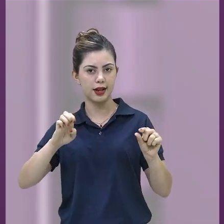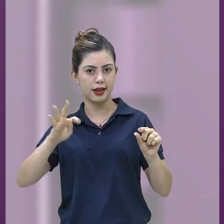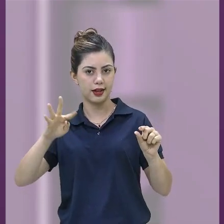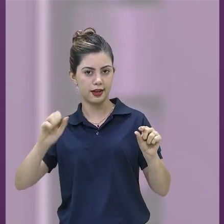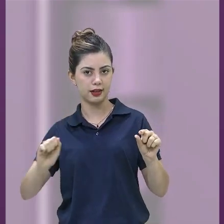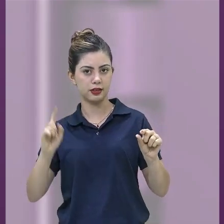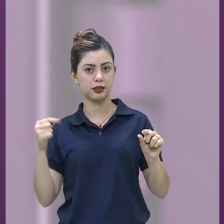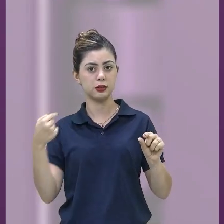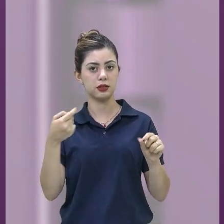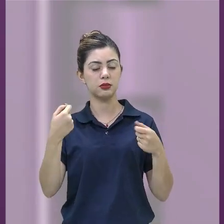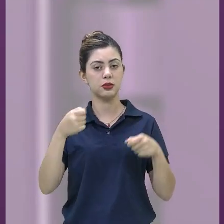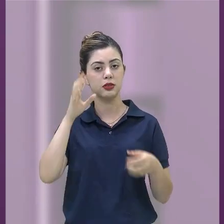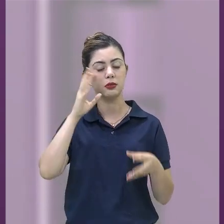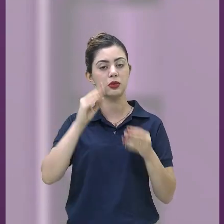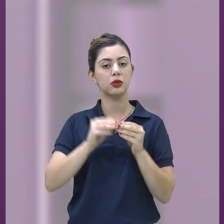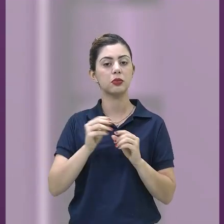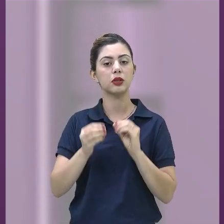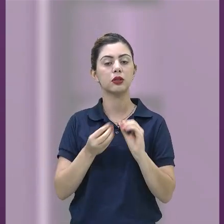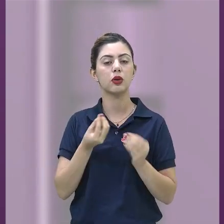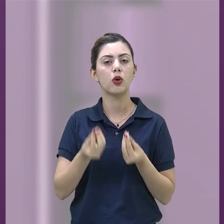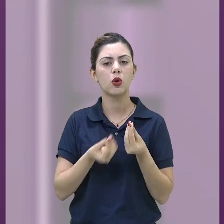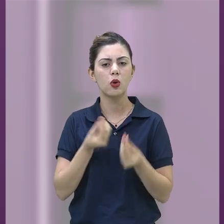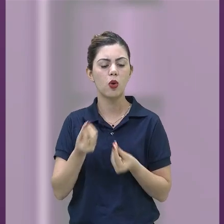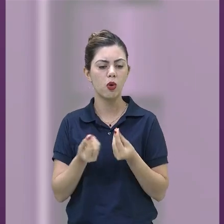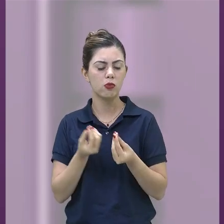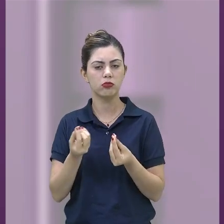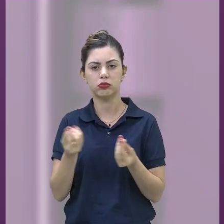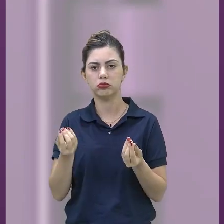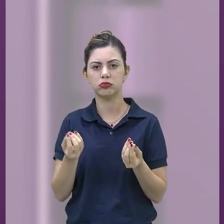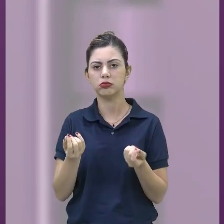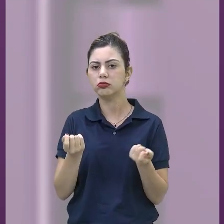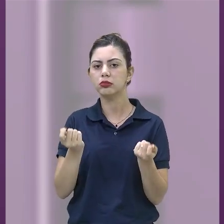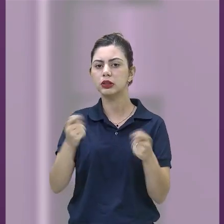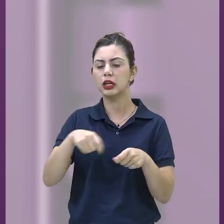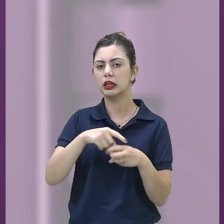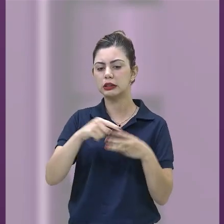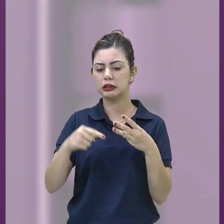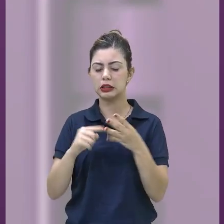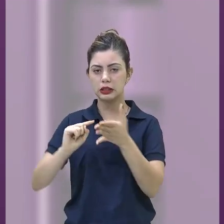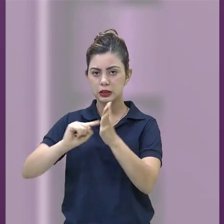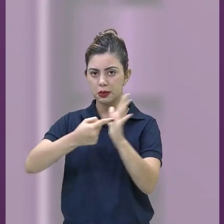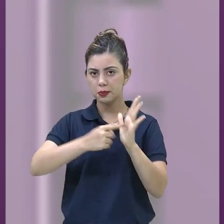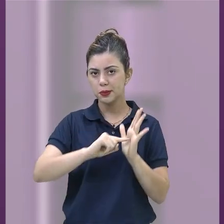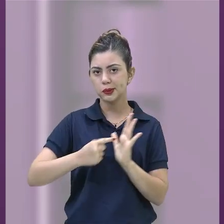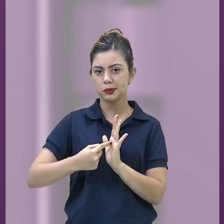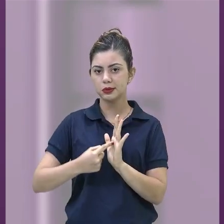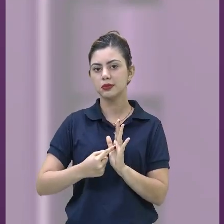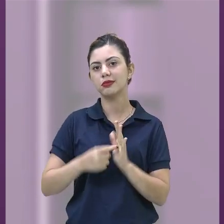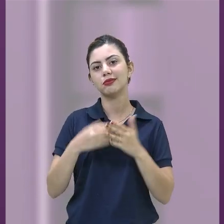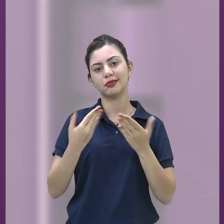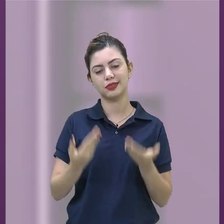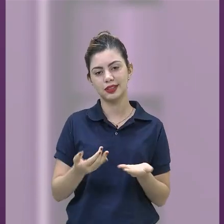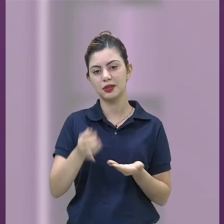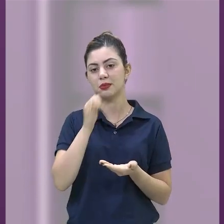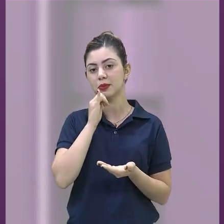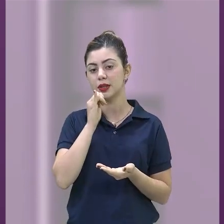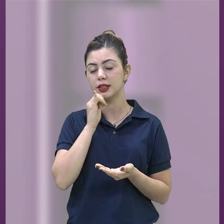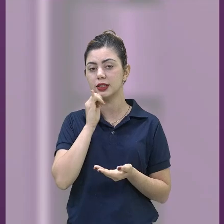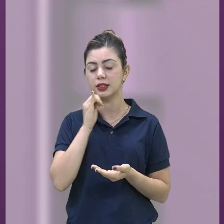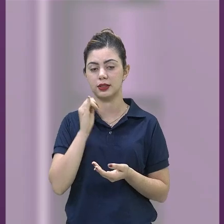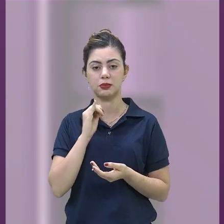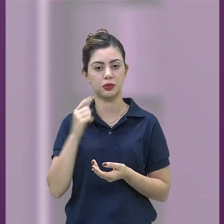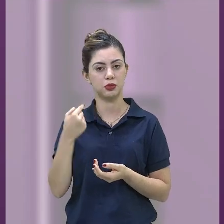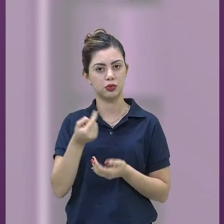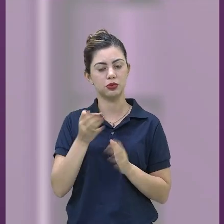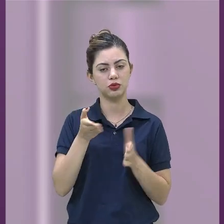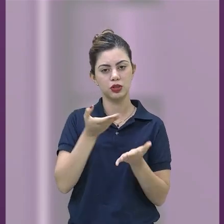precisa então entender o posicionamento de 3 pontos, né, que é o caso que nós vimos aqui sobre a condição